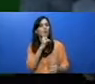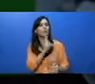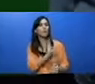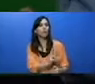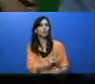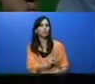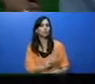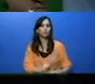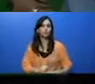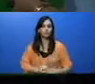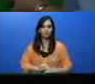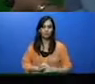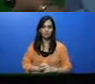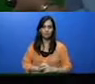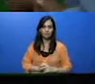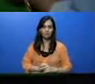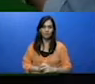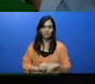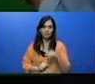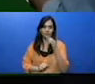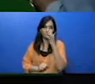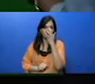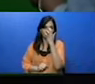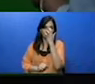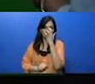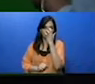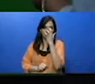caderninho, tá? Vamos fazer?